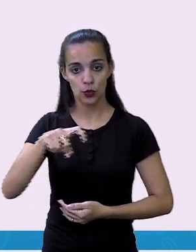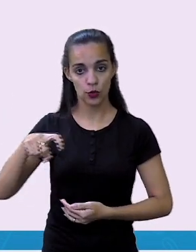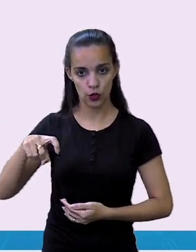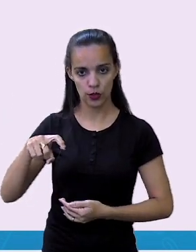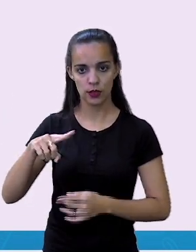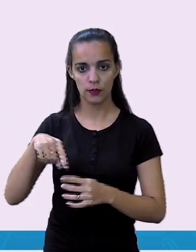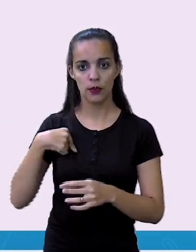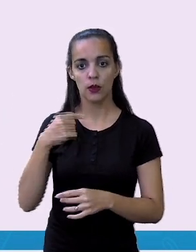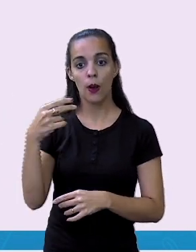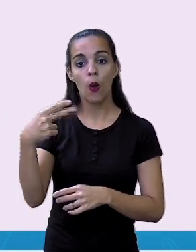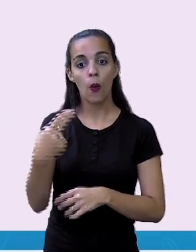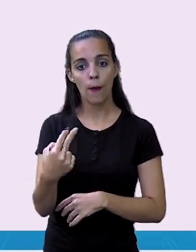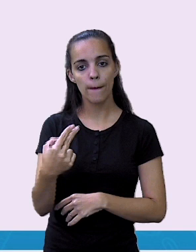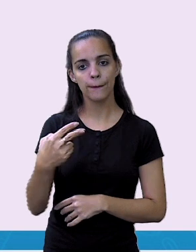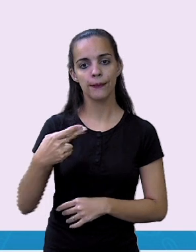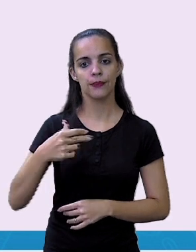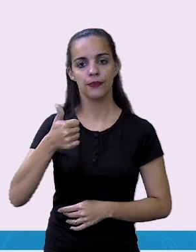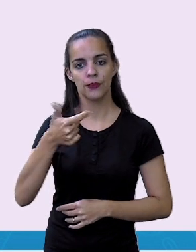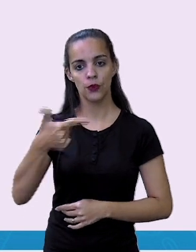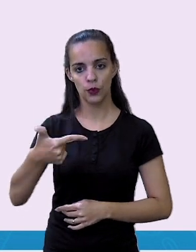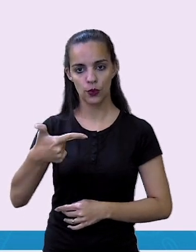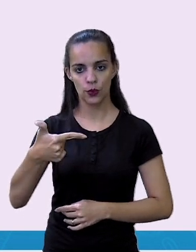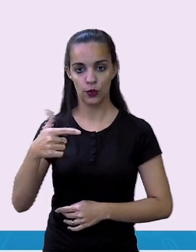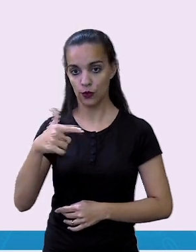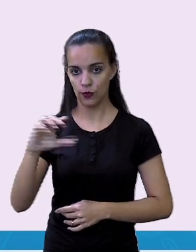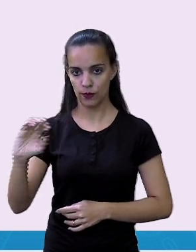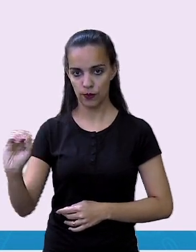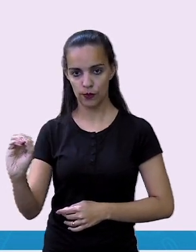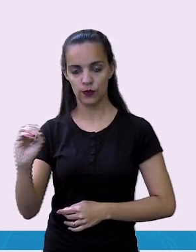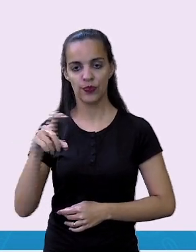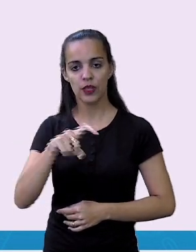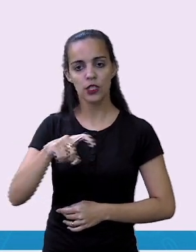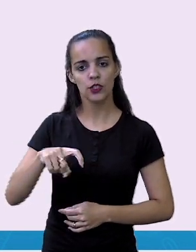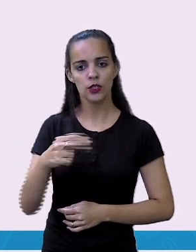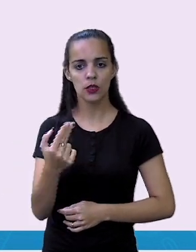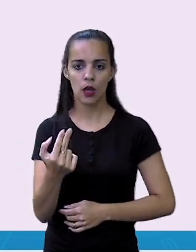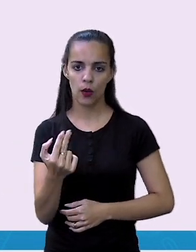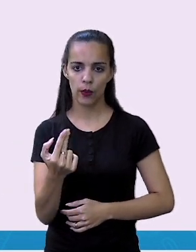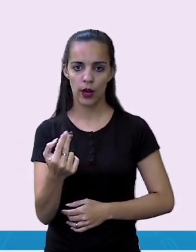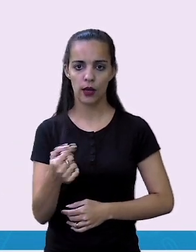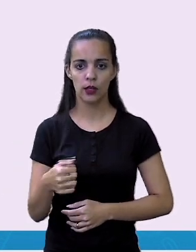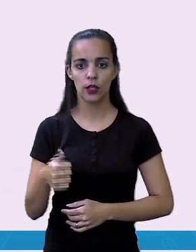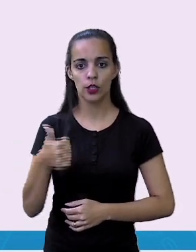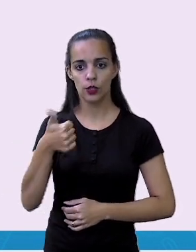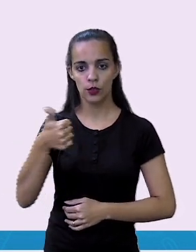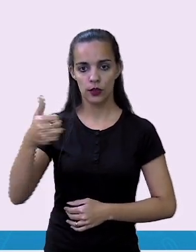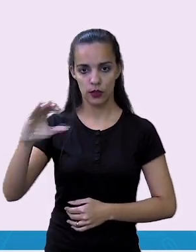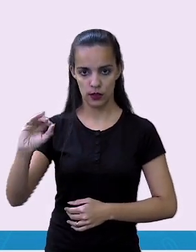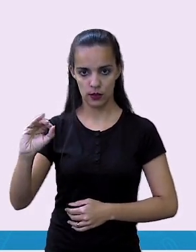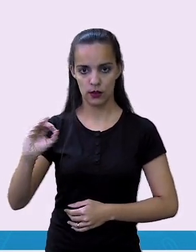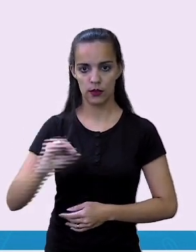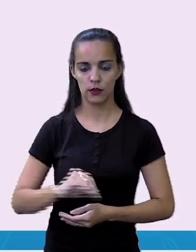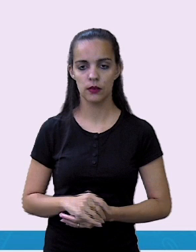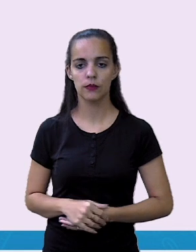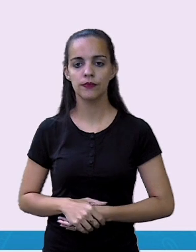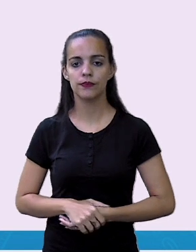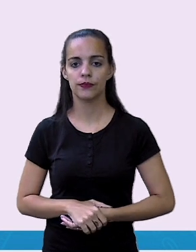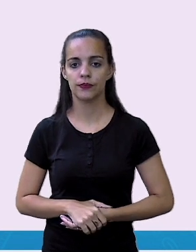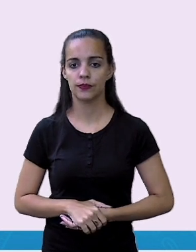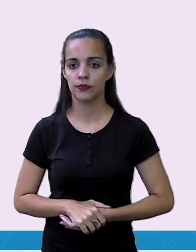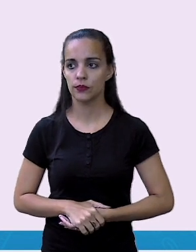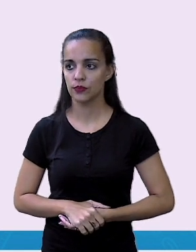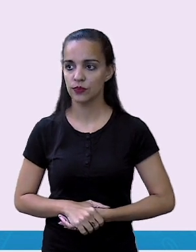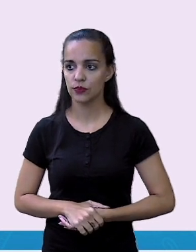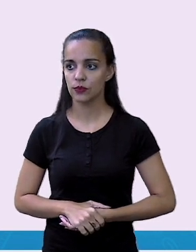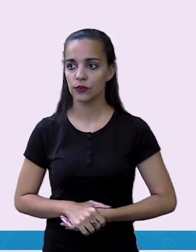2x igual a 20. X igual a 10. Então,